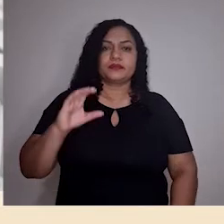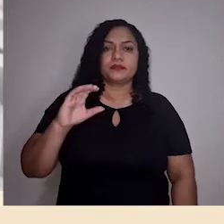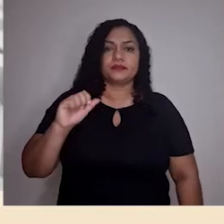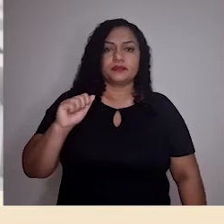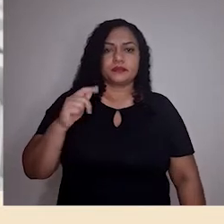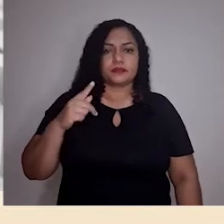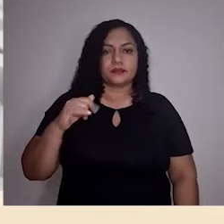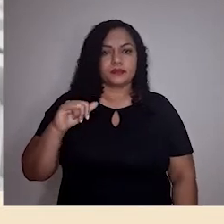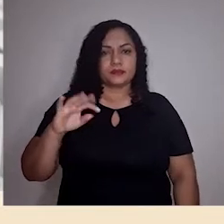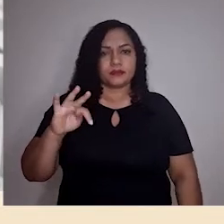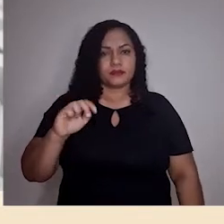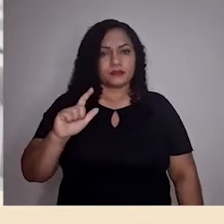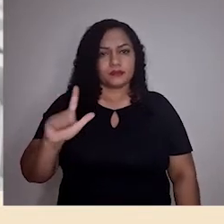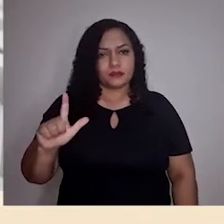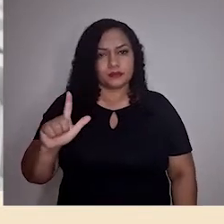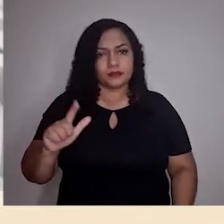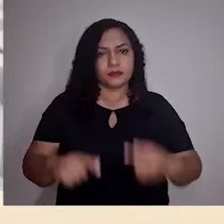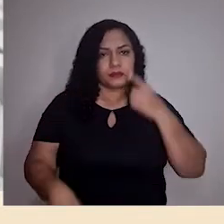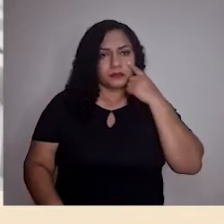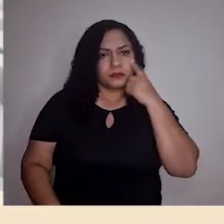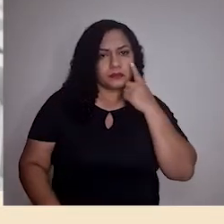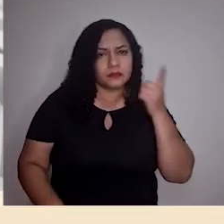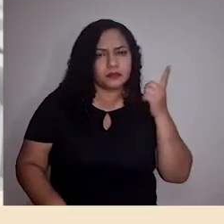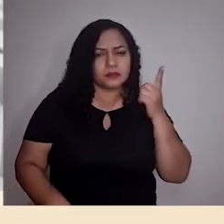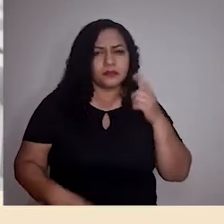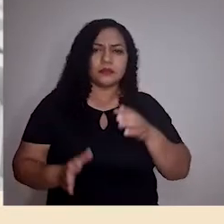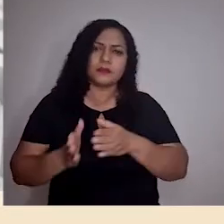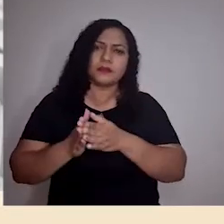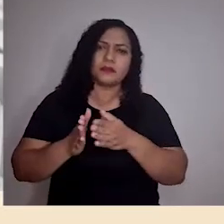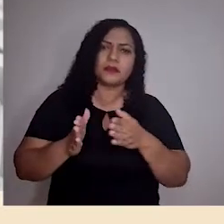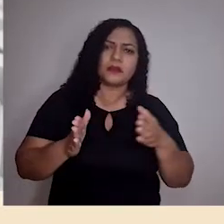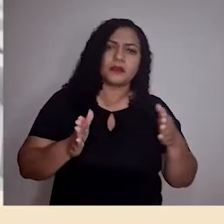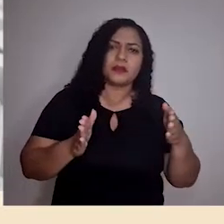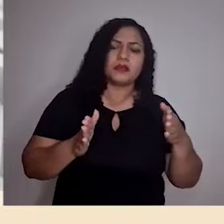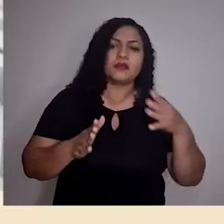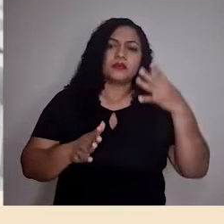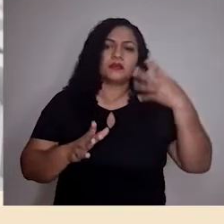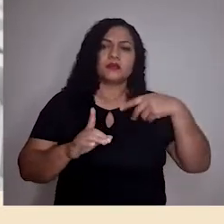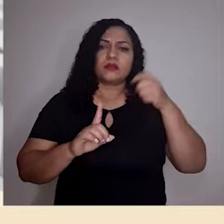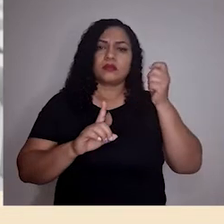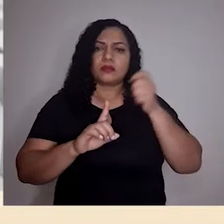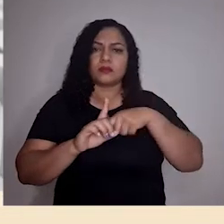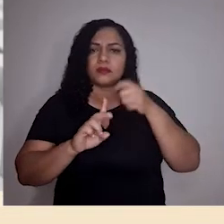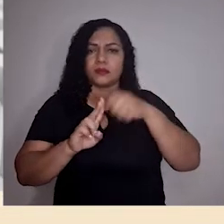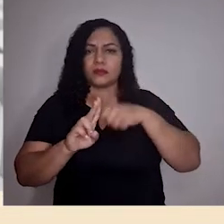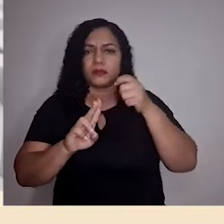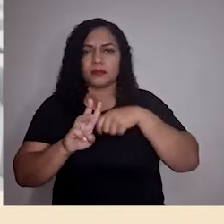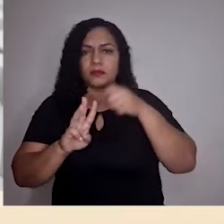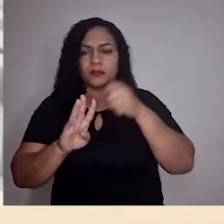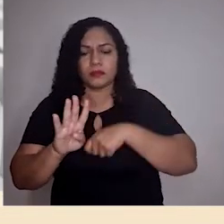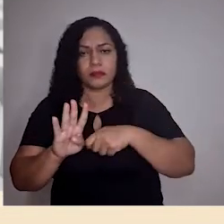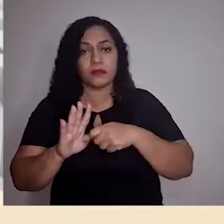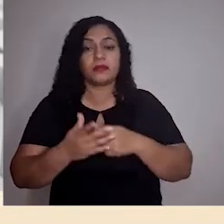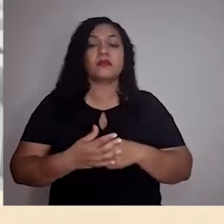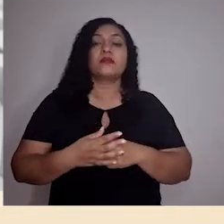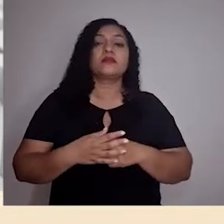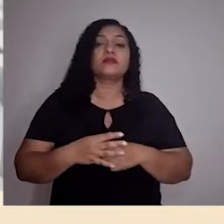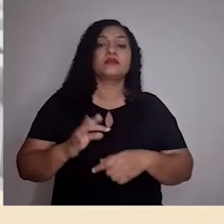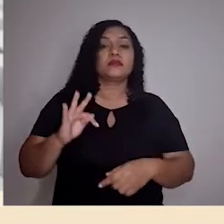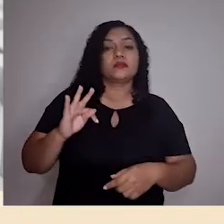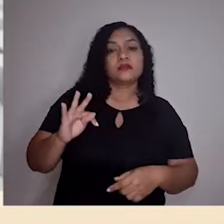de R$ 500 é aplicado durante 4 meses no sistema de juros compostos sobre uma